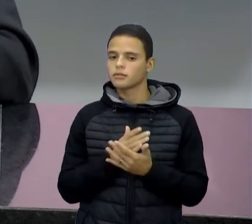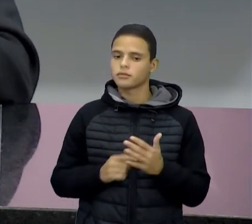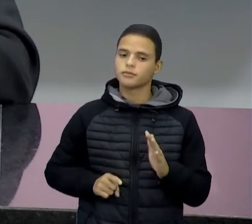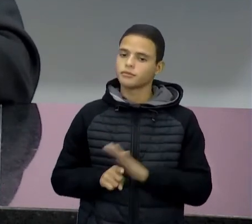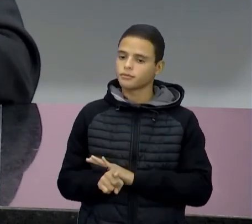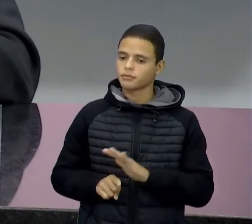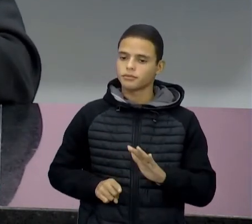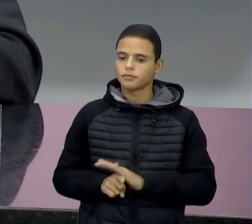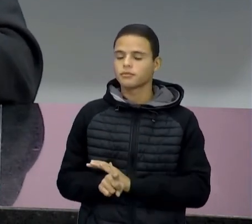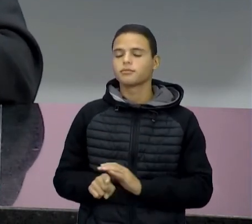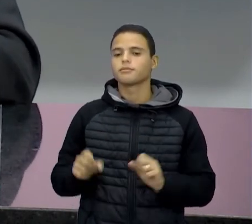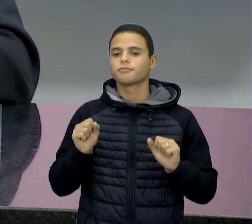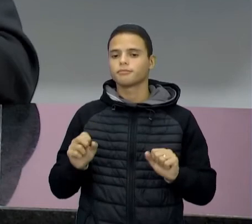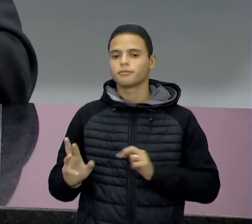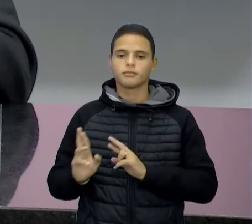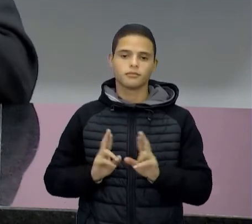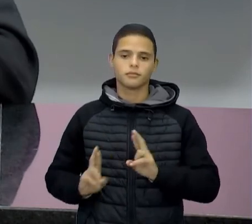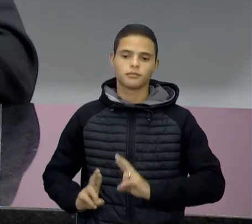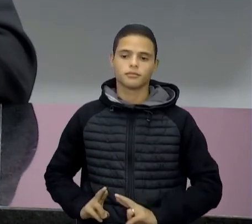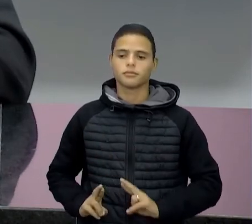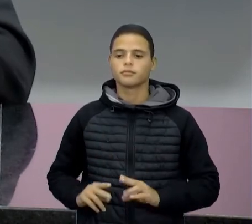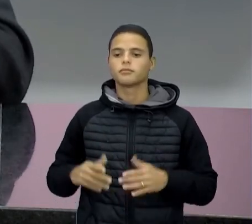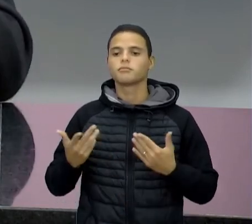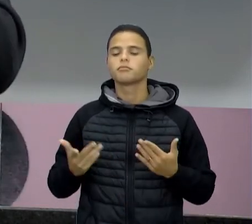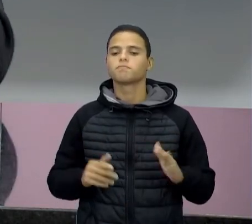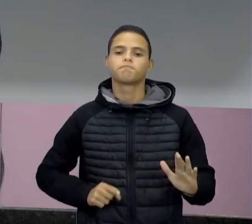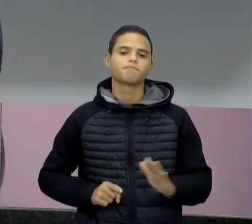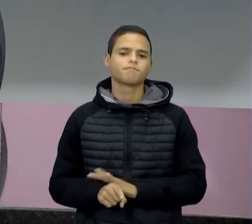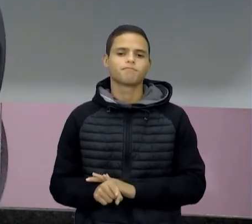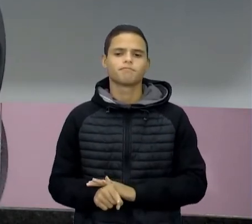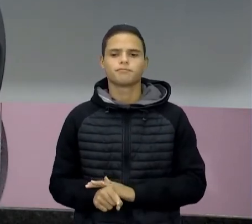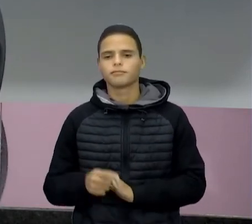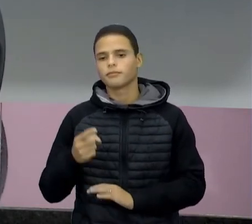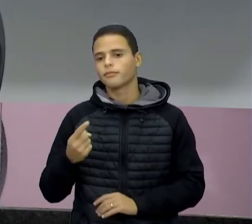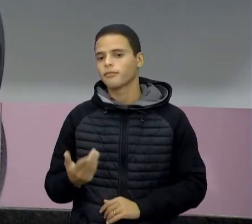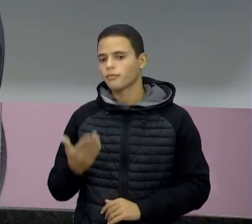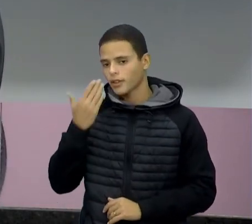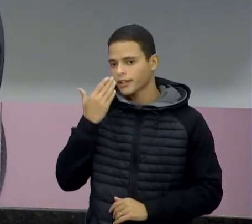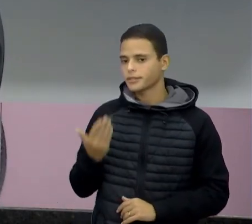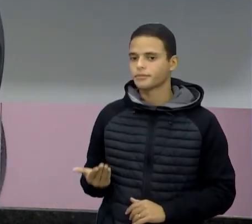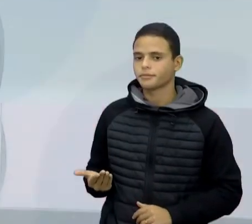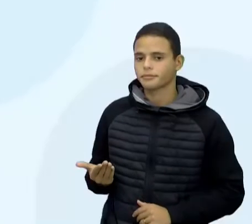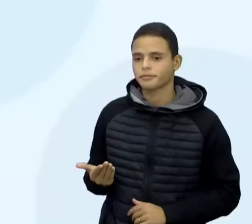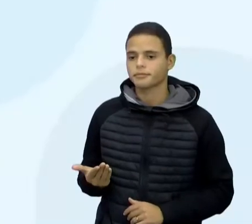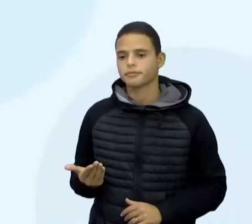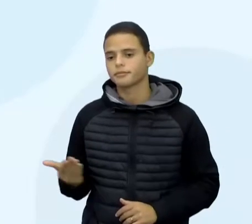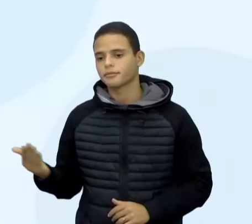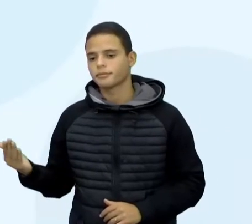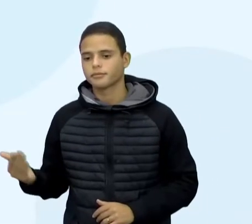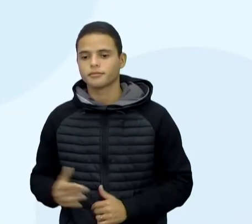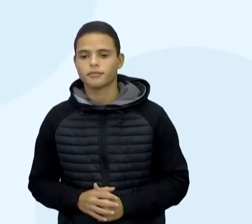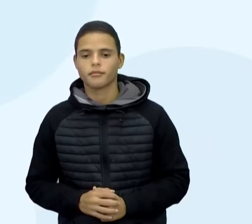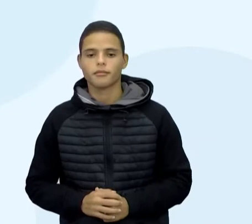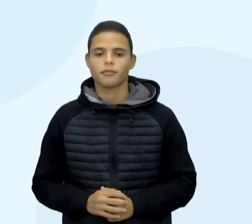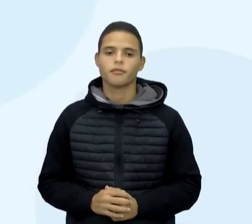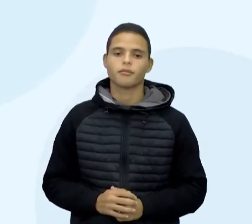perguntinhas que vocês podem responder. Que perguntas são essas? Vamos olhar na nossa tela, vamos ver.